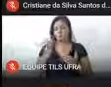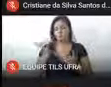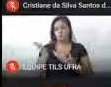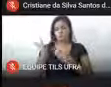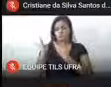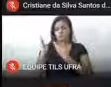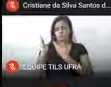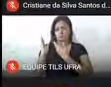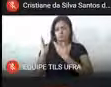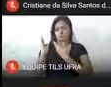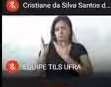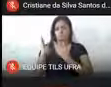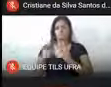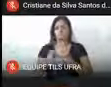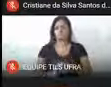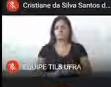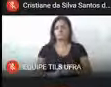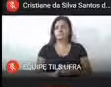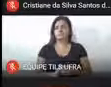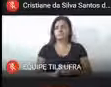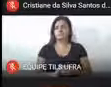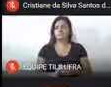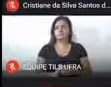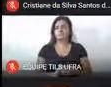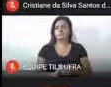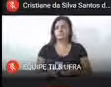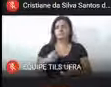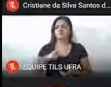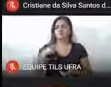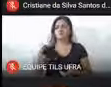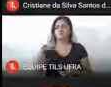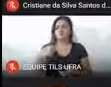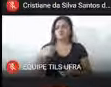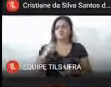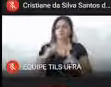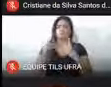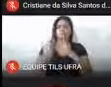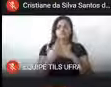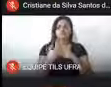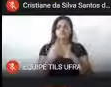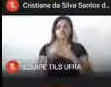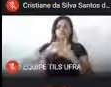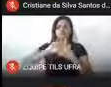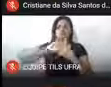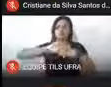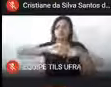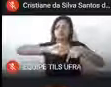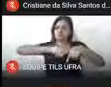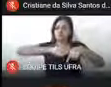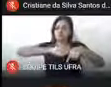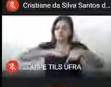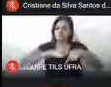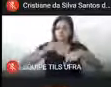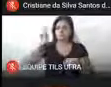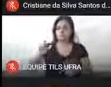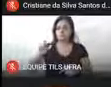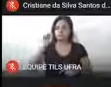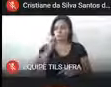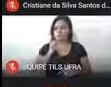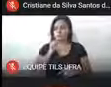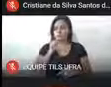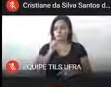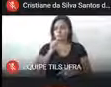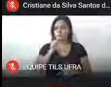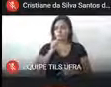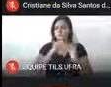aí, são 7 comunidades quilombolas pesquisadas por ela nessa região. Essa